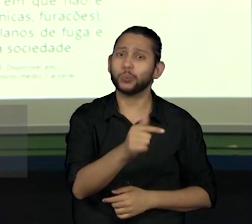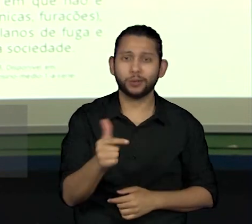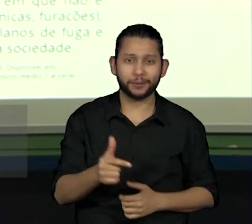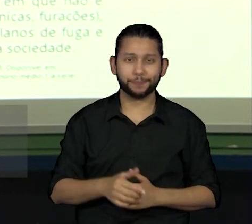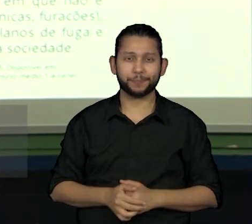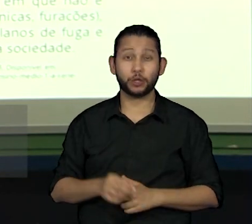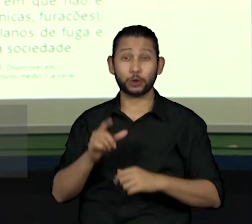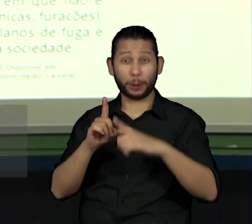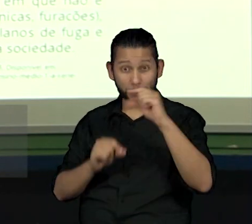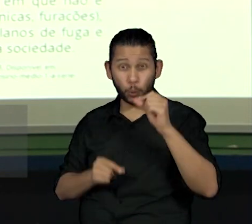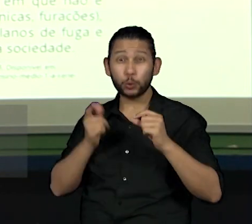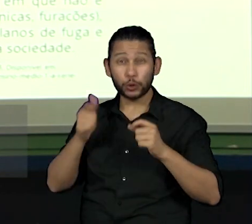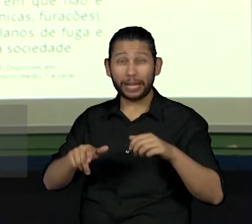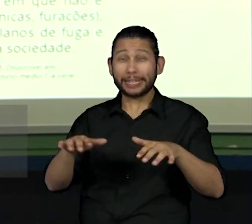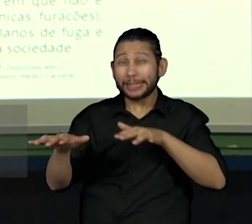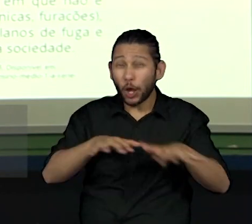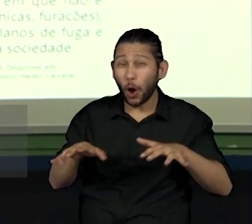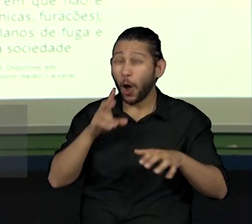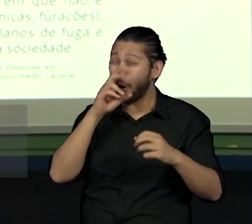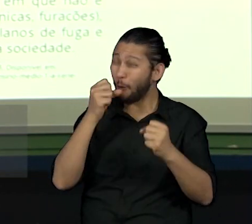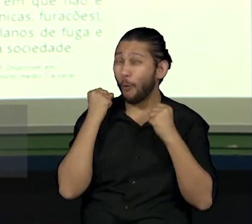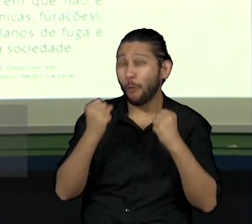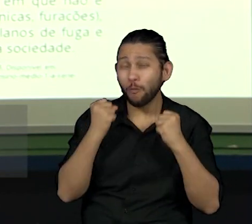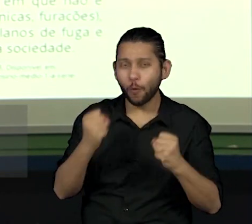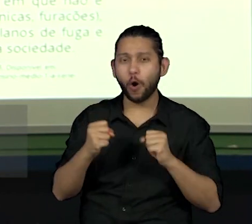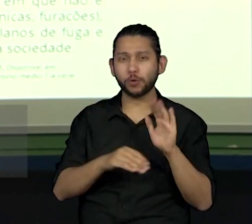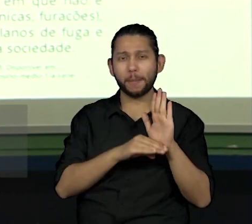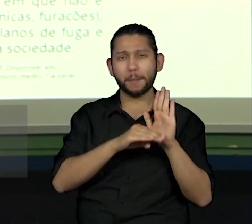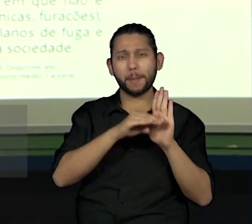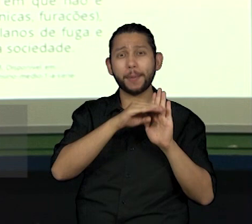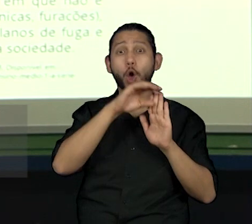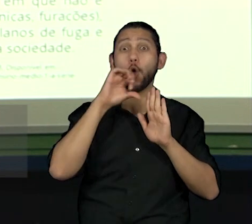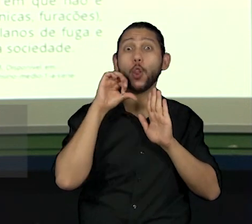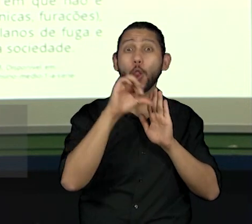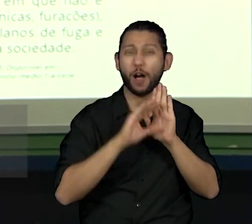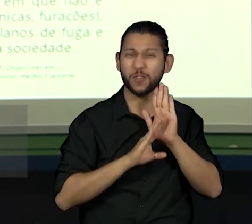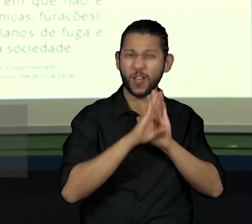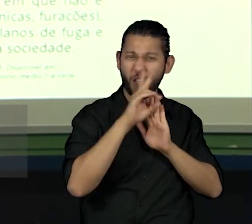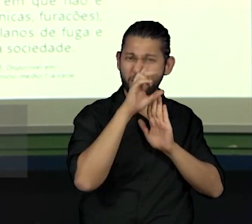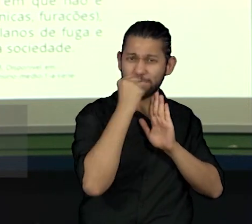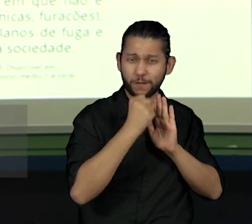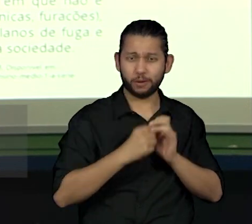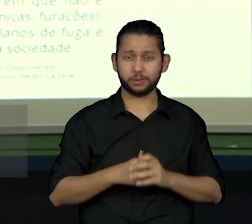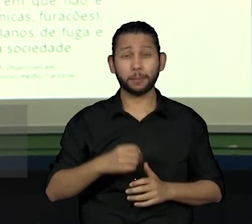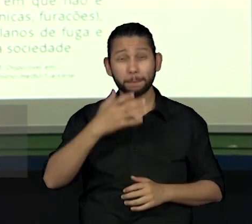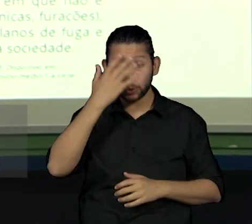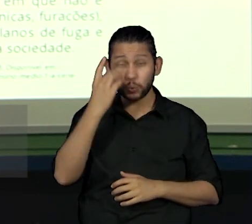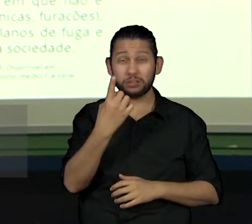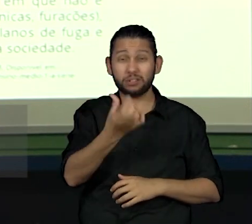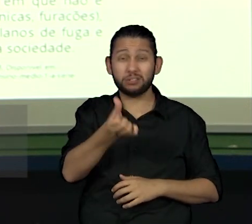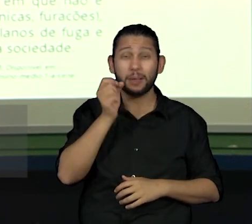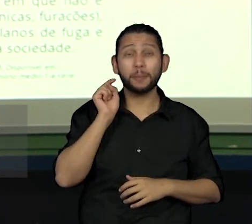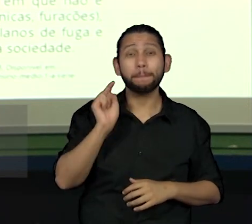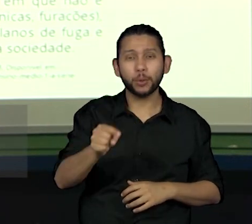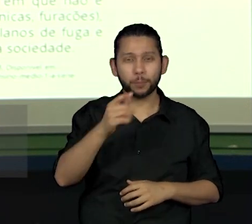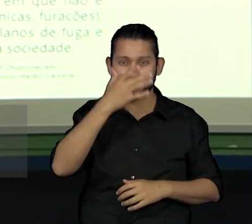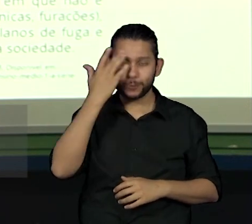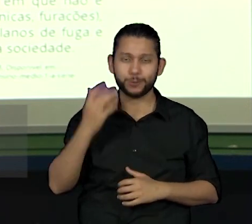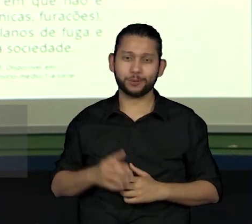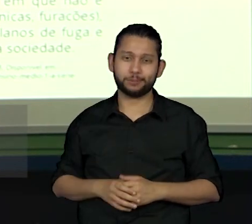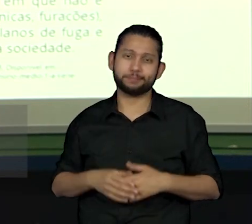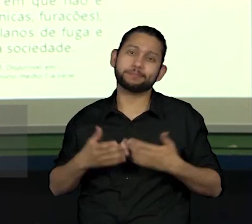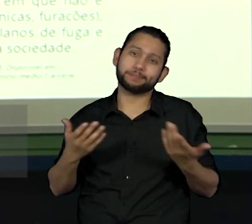escala 9, morreram 16 mil pessoas. Uma avalanche de terra que poderia ser melhor pesquisada